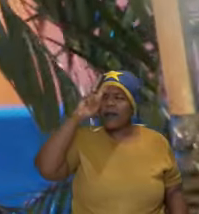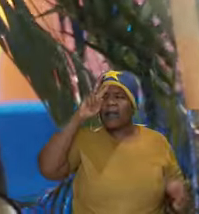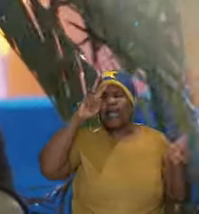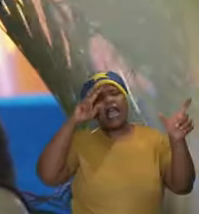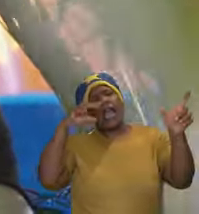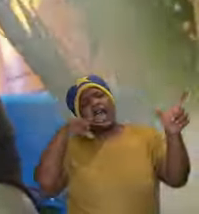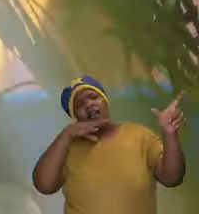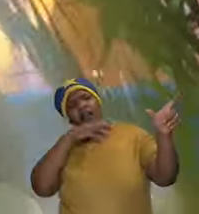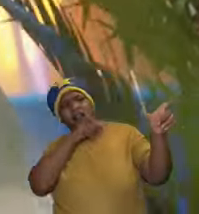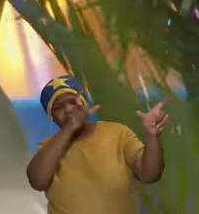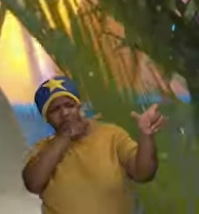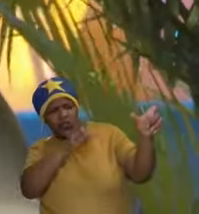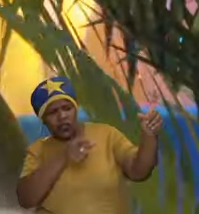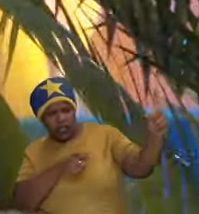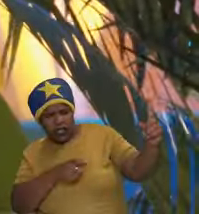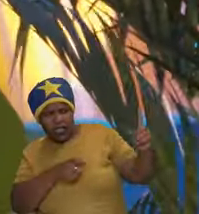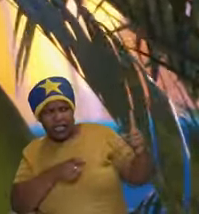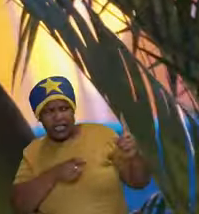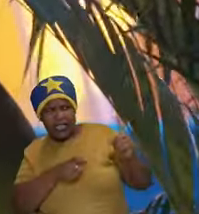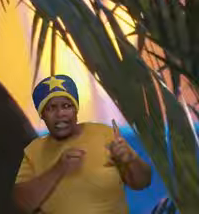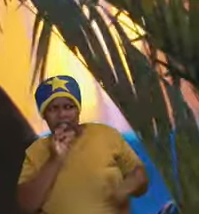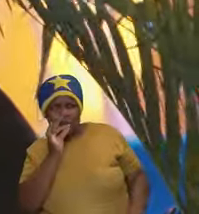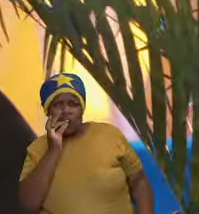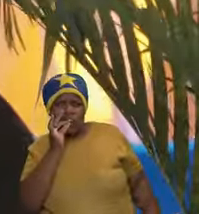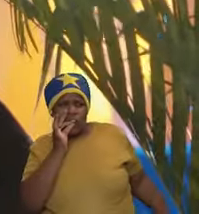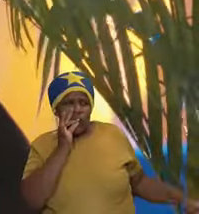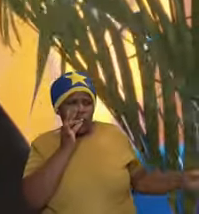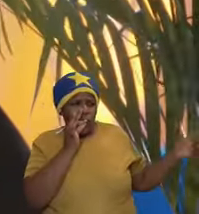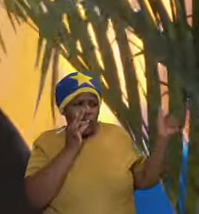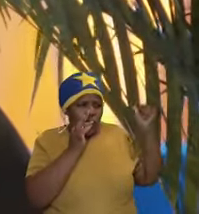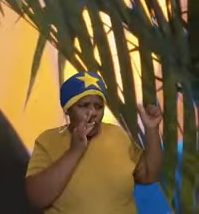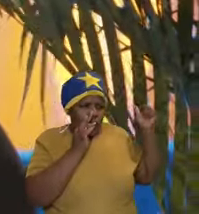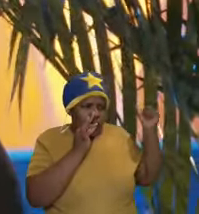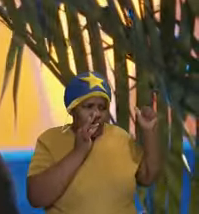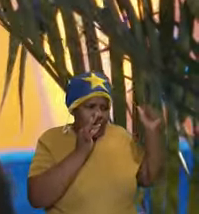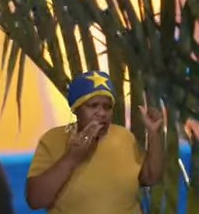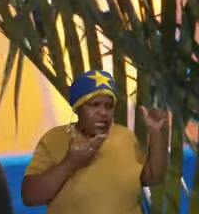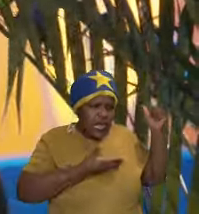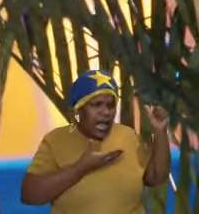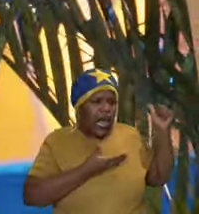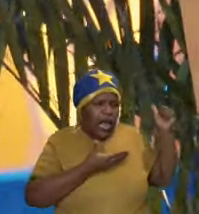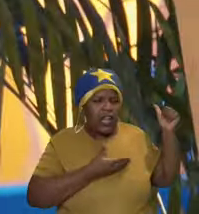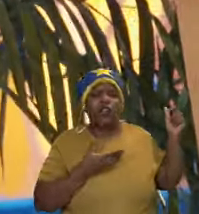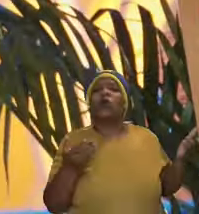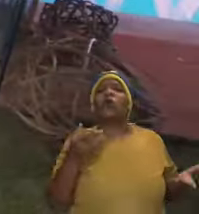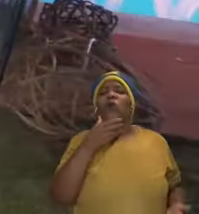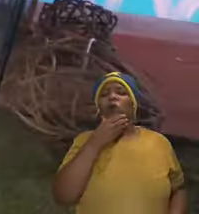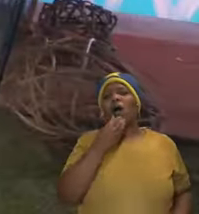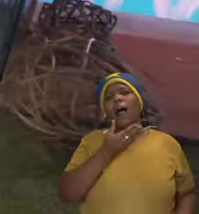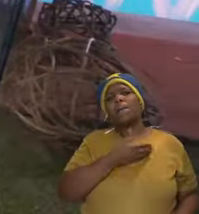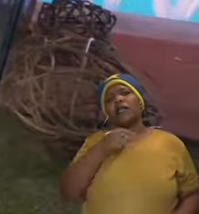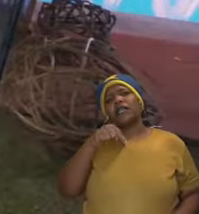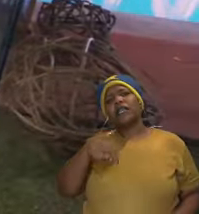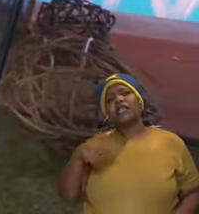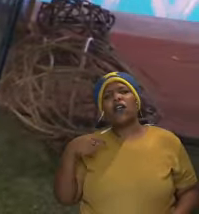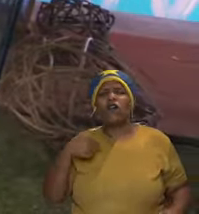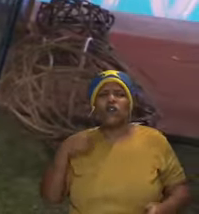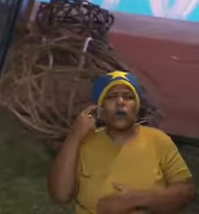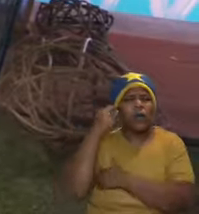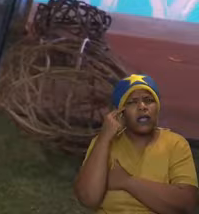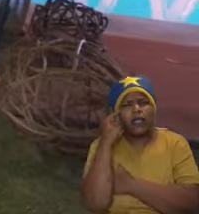que veio queimar um rajo com nós ali. Na social de um chegado, eu fico